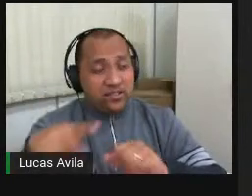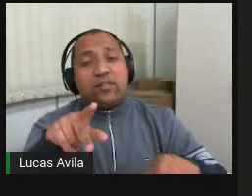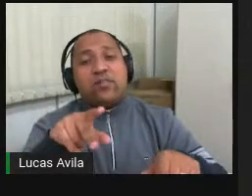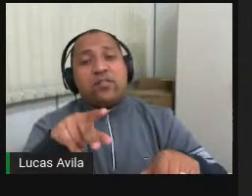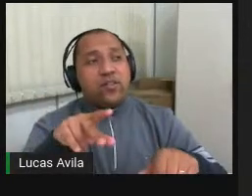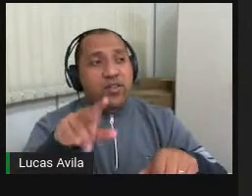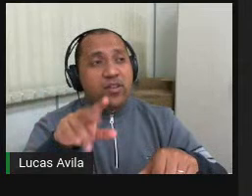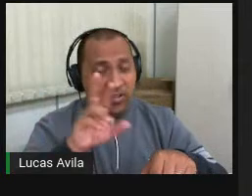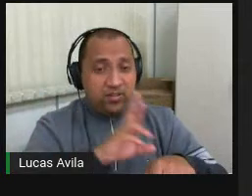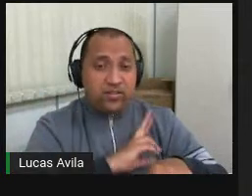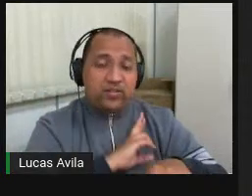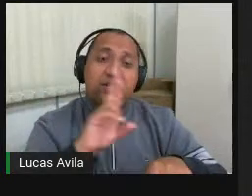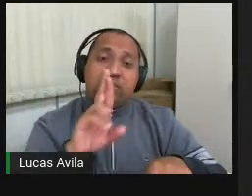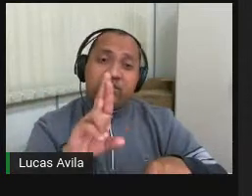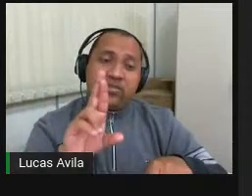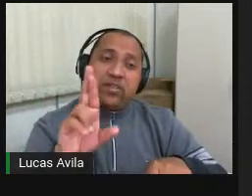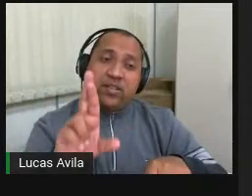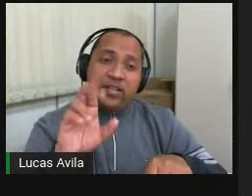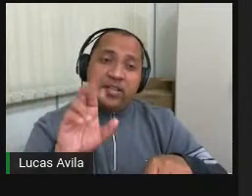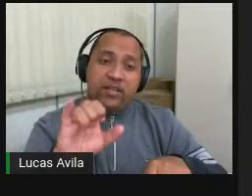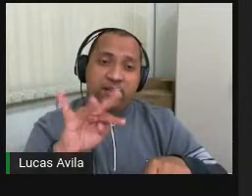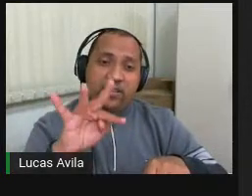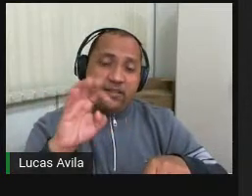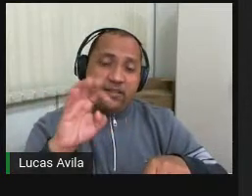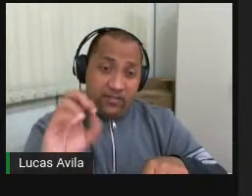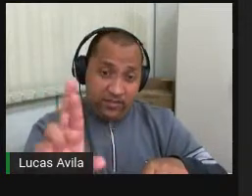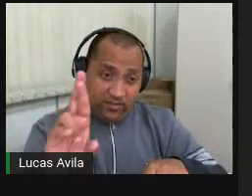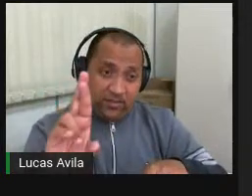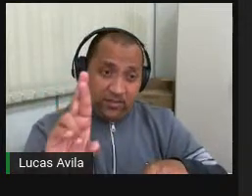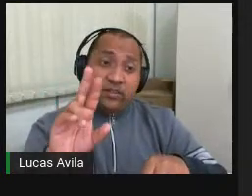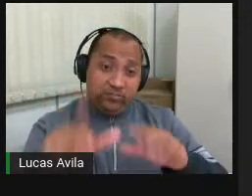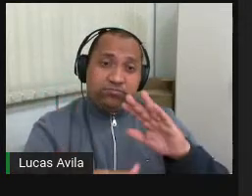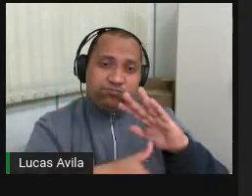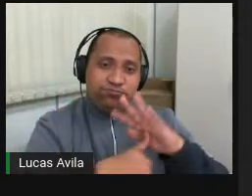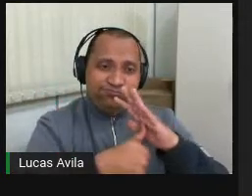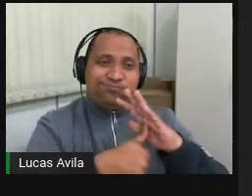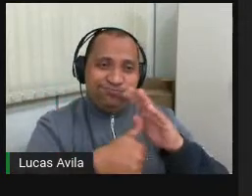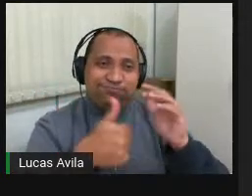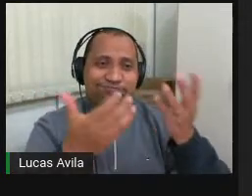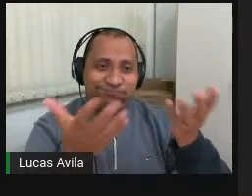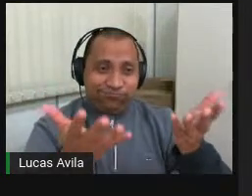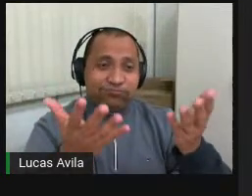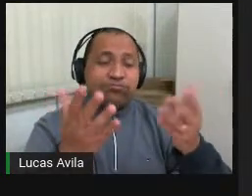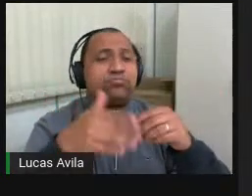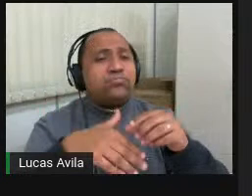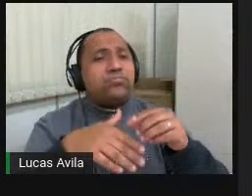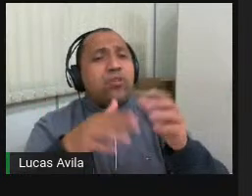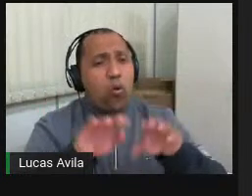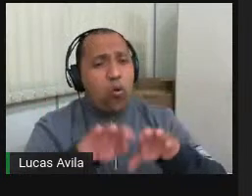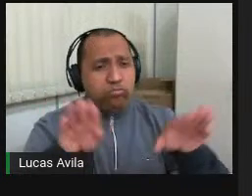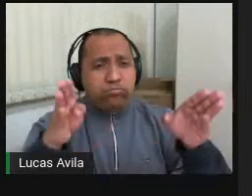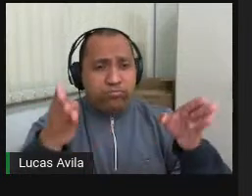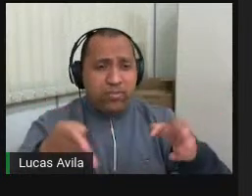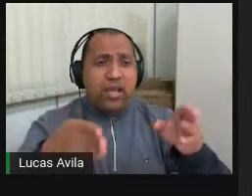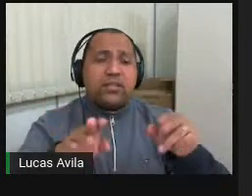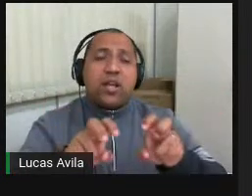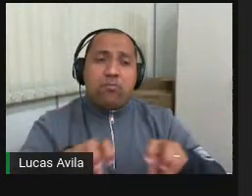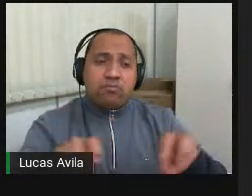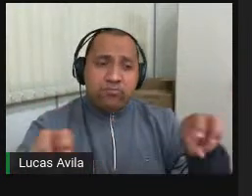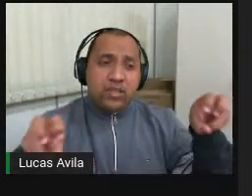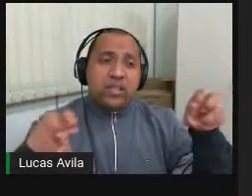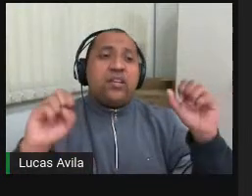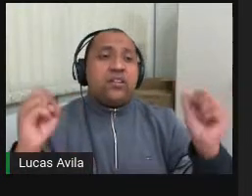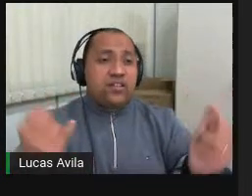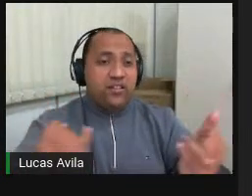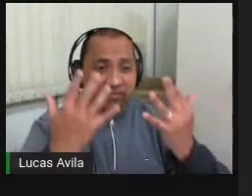nosso magnífico reitor, a quem cumprimento os demais colegas que estão na mesa e que estão presentes a essa